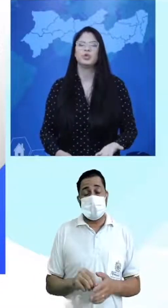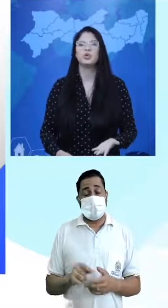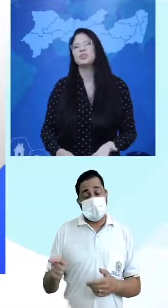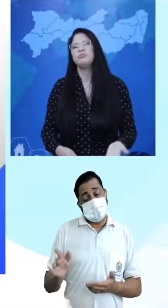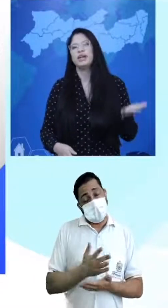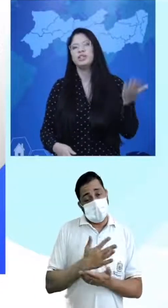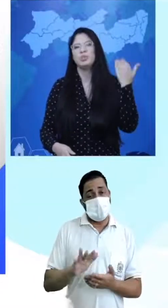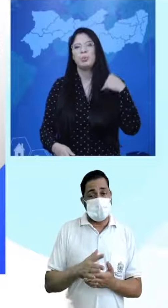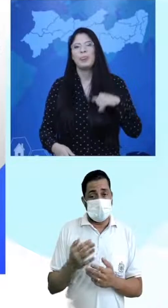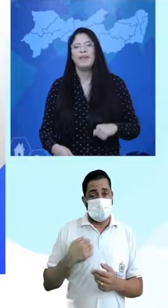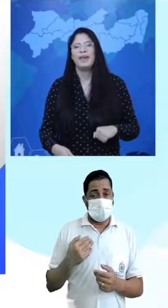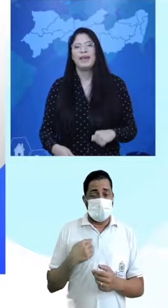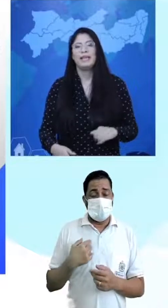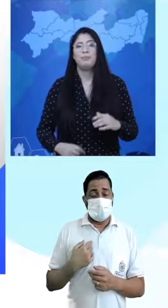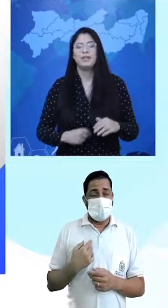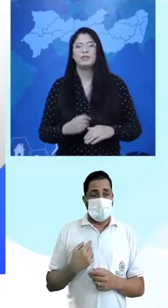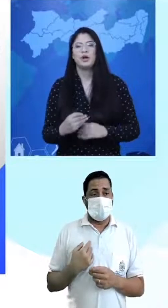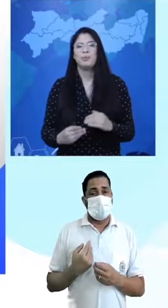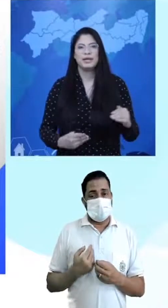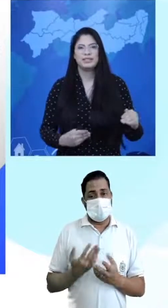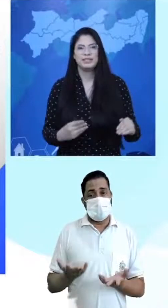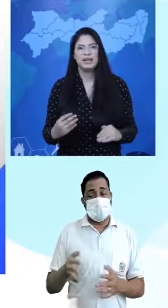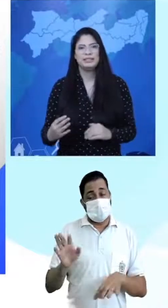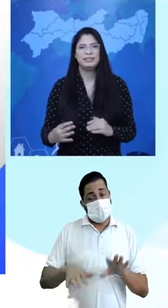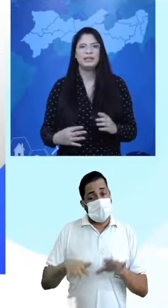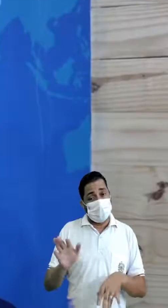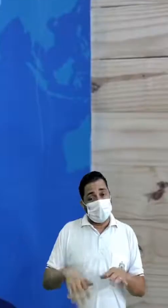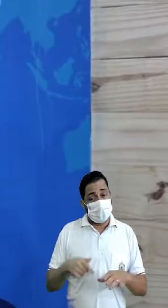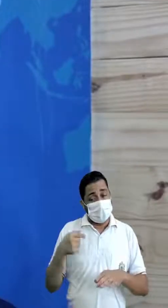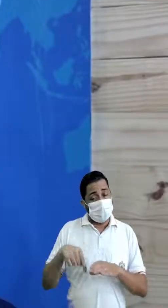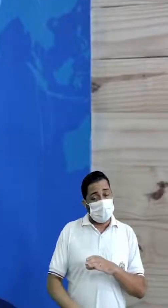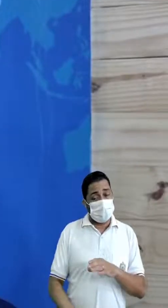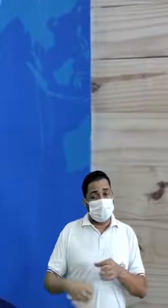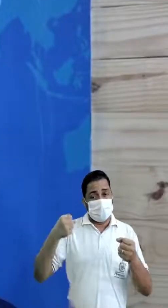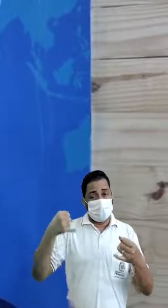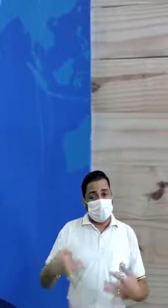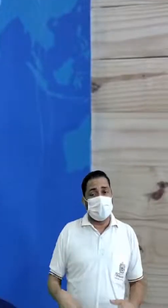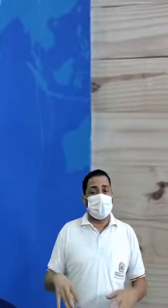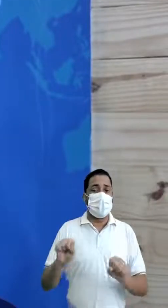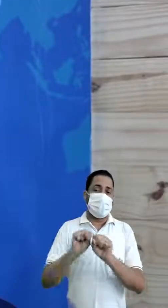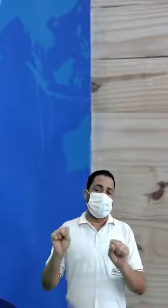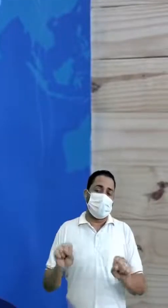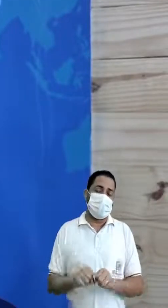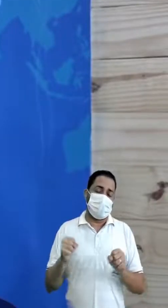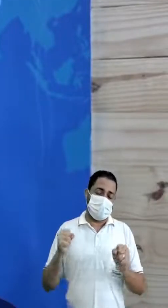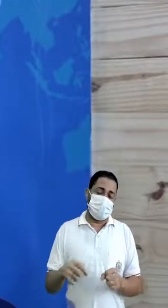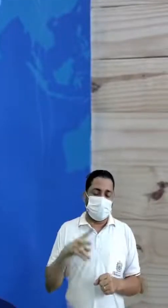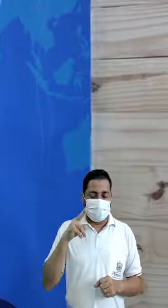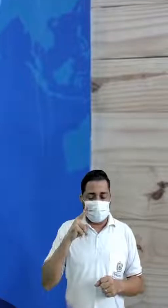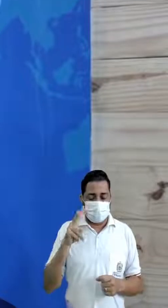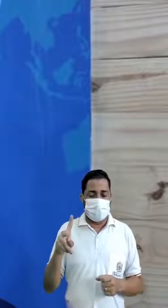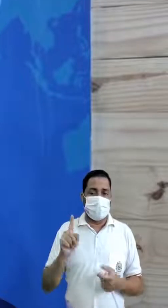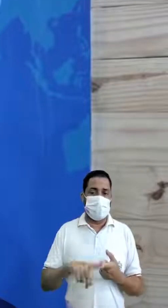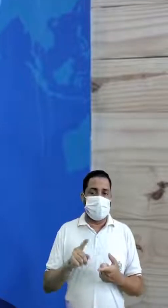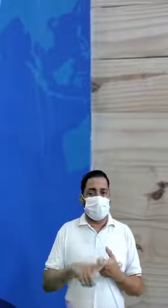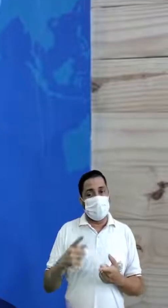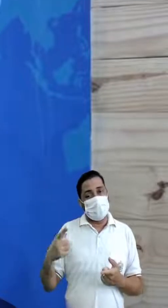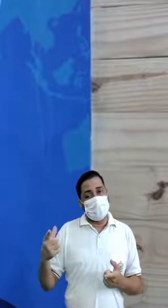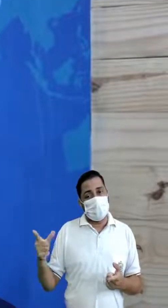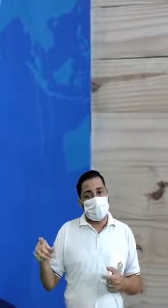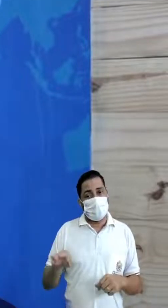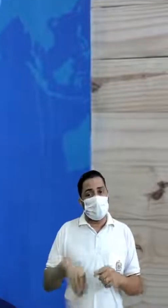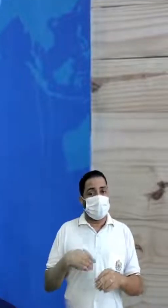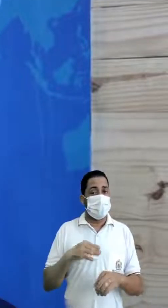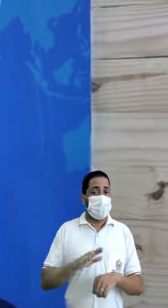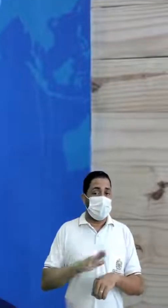que eu trouxe, mas dependendo da complexidade da explicação do sistema, a gente pode ter também alguns elementos a